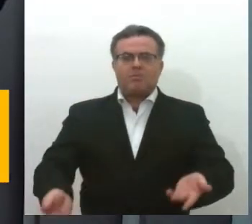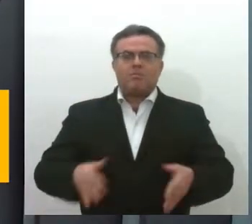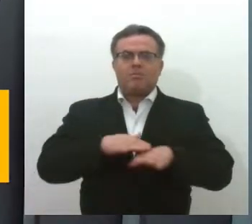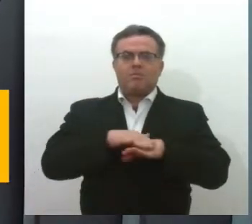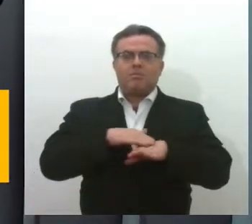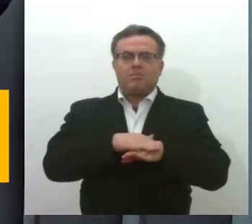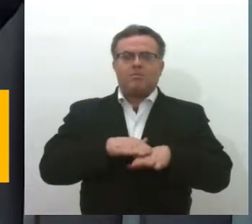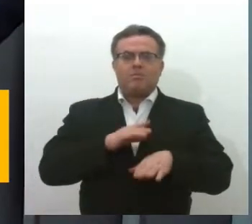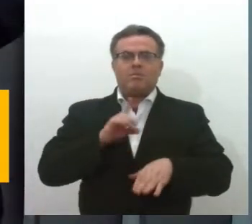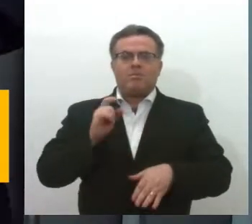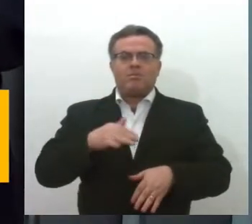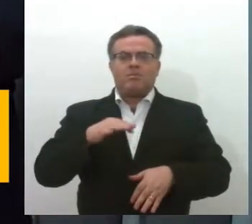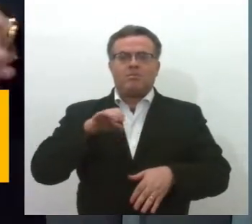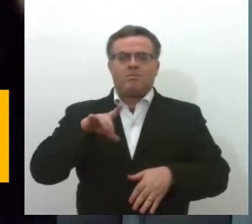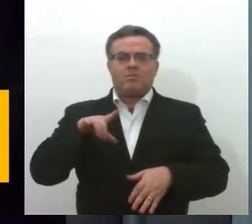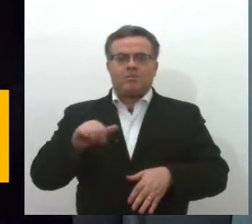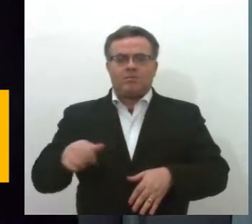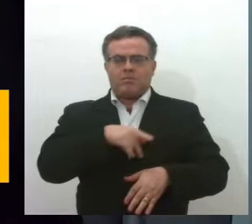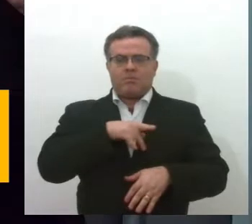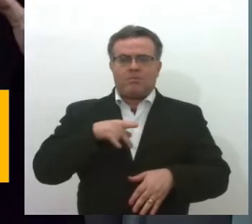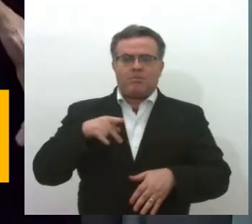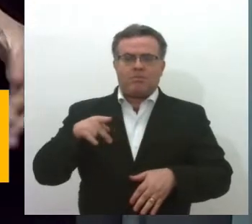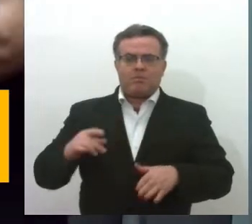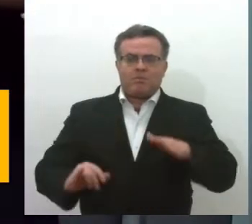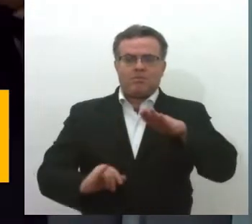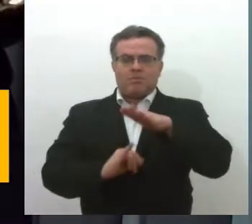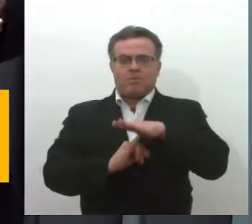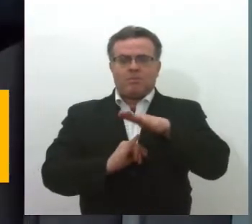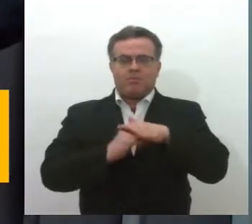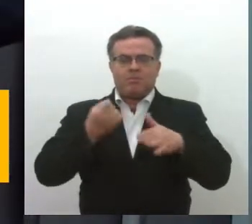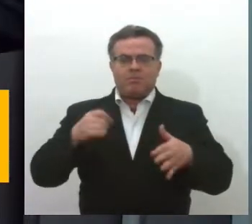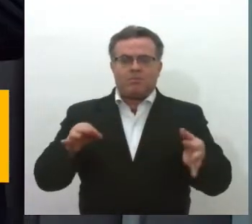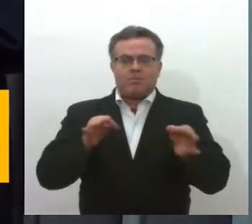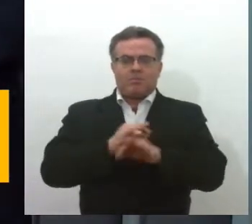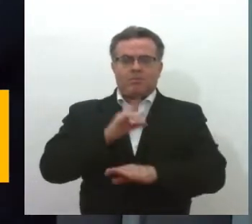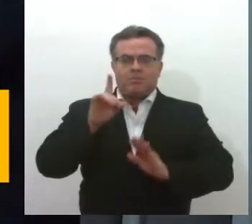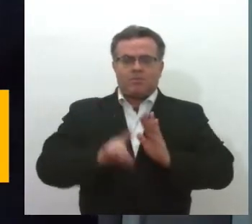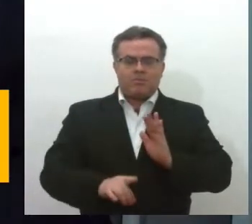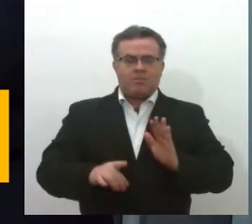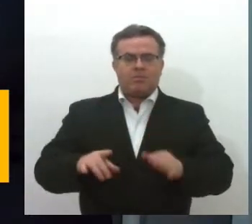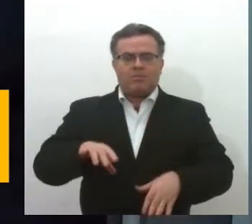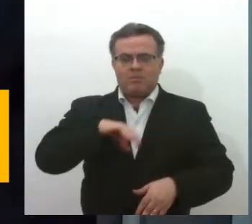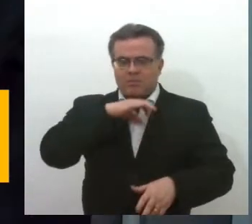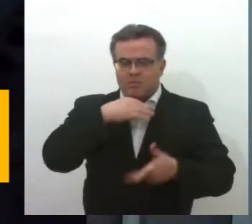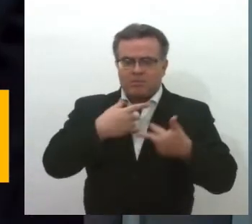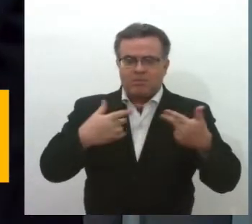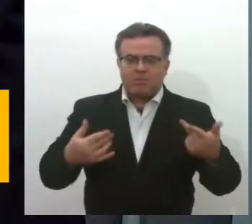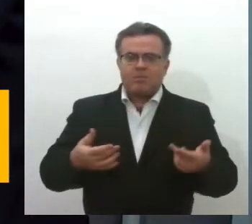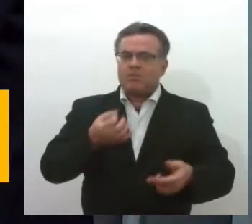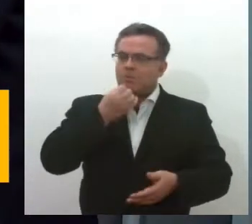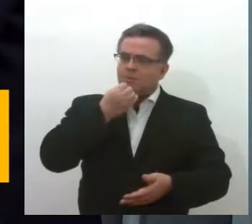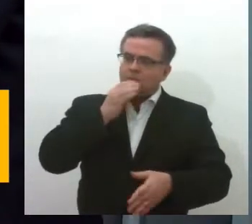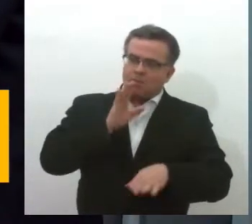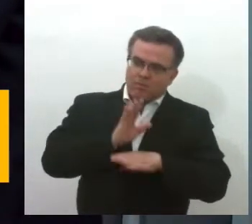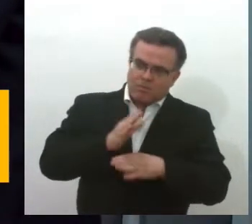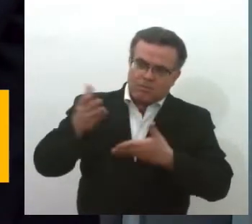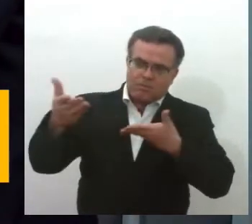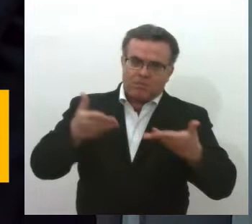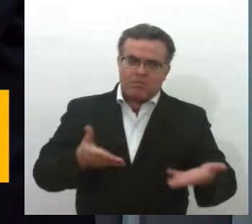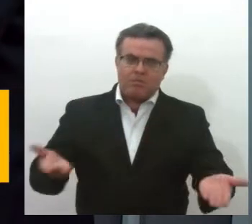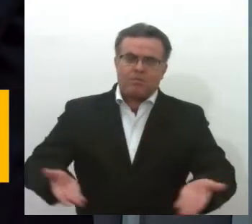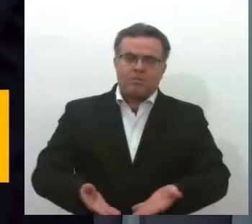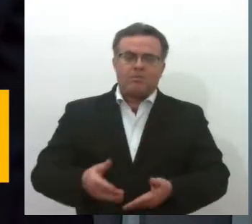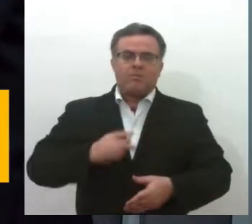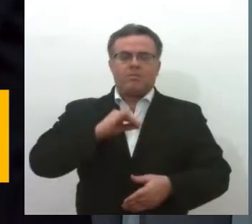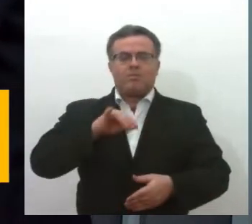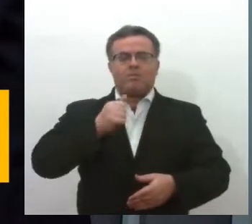com a Daniele Ferreira, presidente do Instituto Sergipano de Direito Animal. Boa tarde, Daniele. Seja muito bem-vinda ao Jornal da